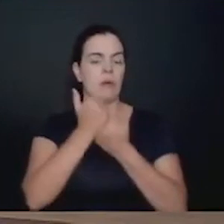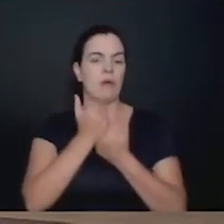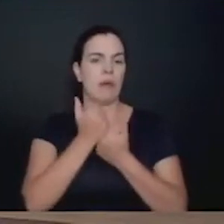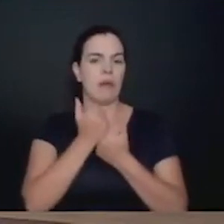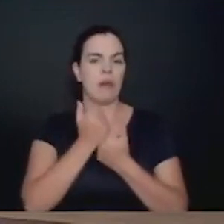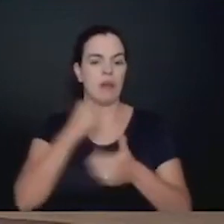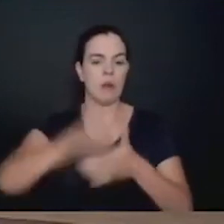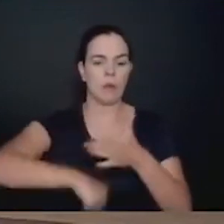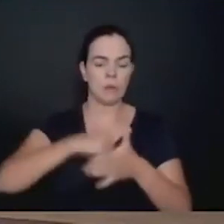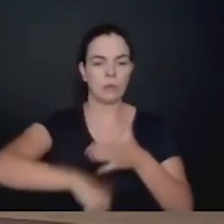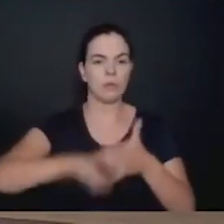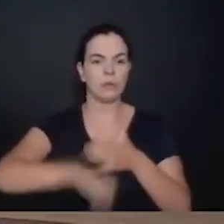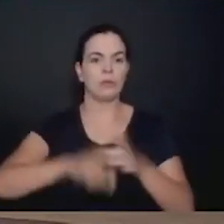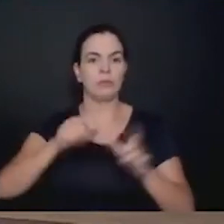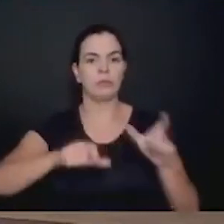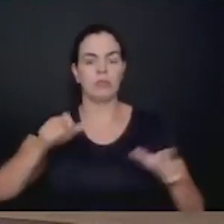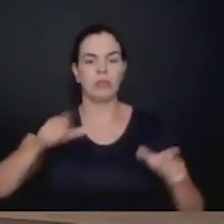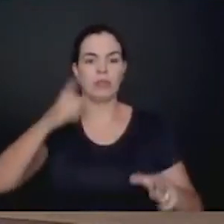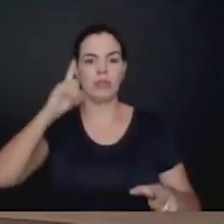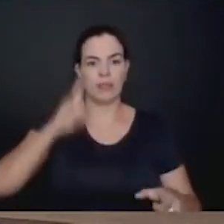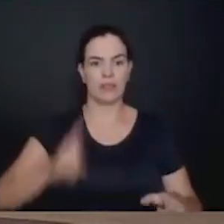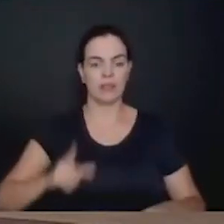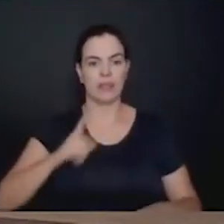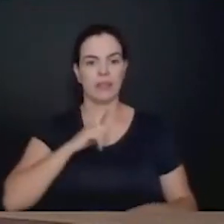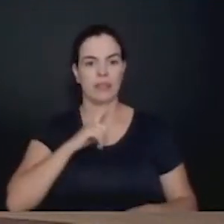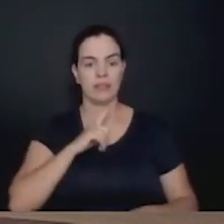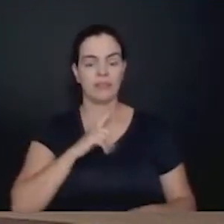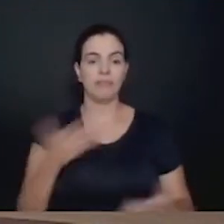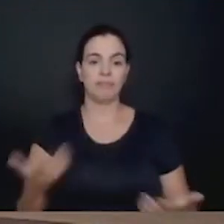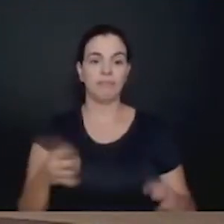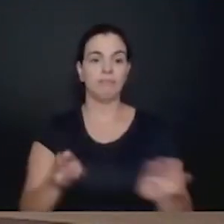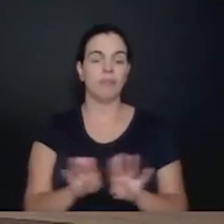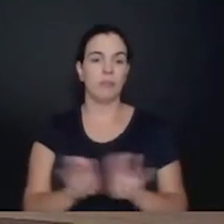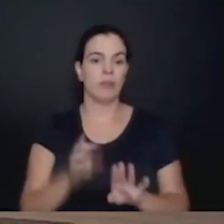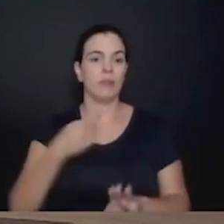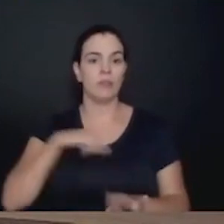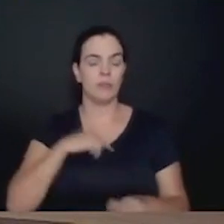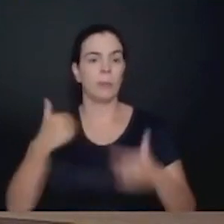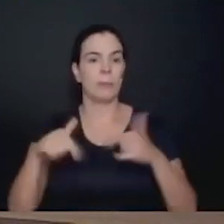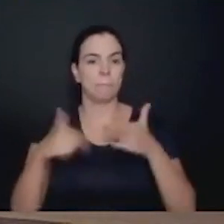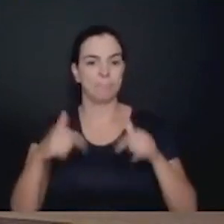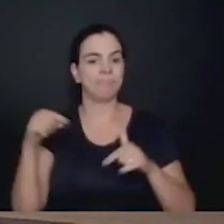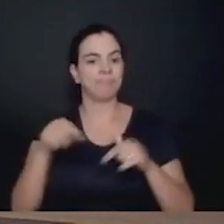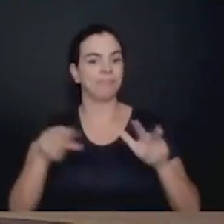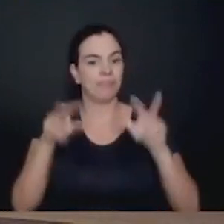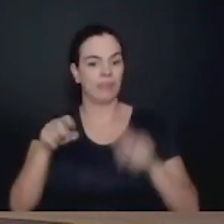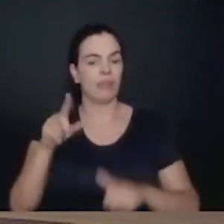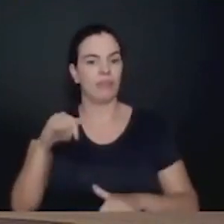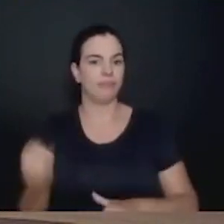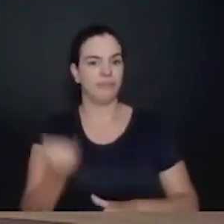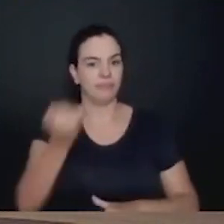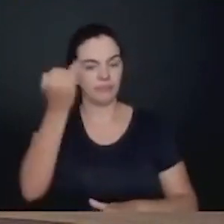de hoje, já de longa data, também temos trabalhado em conjunto nessa pauta tão importante que é a inclusão, as pessoas